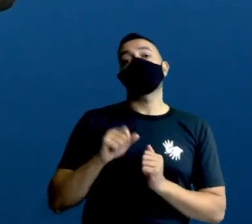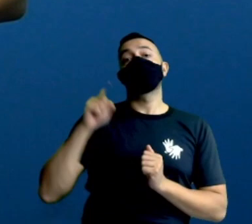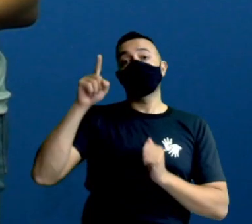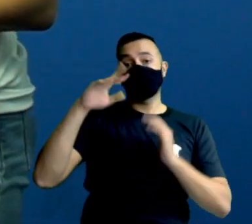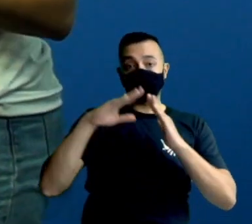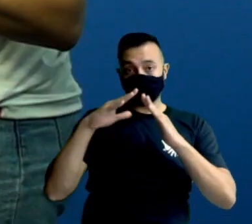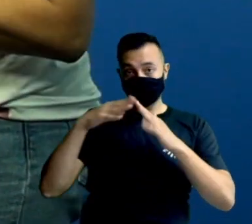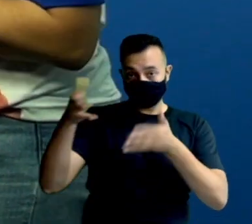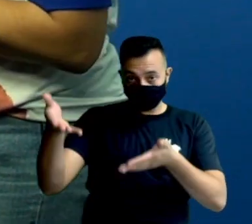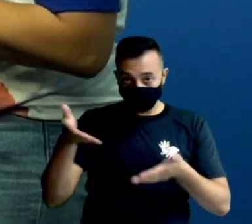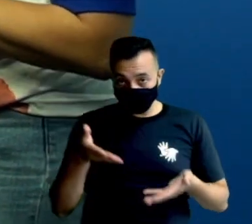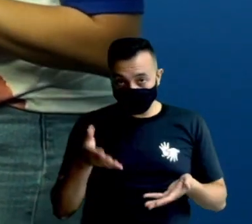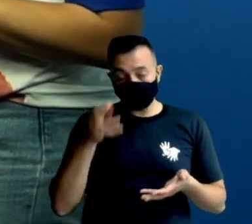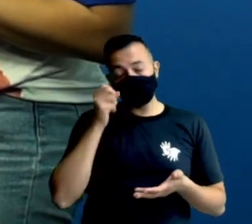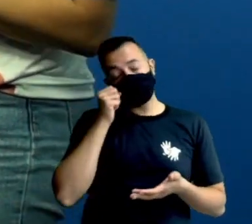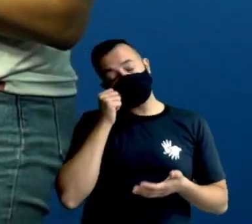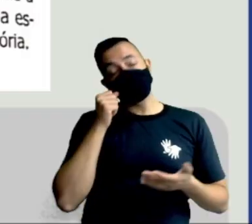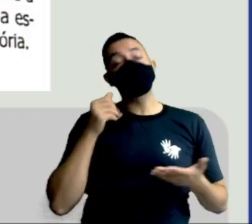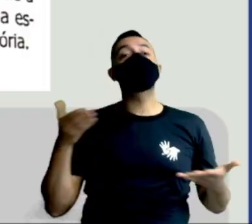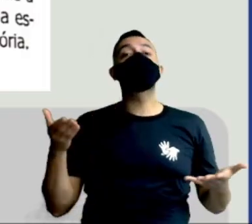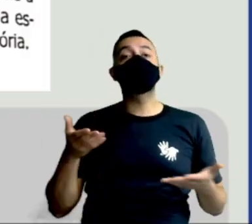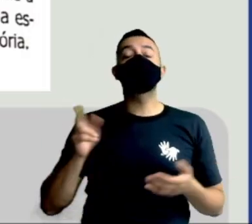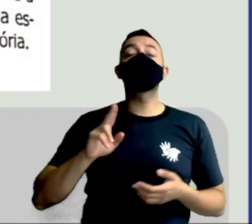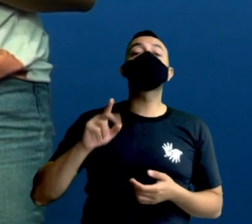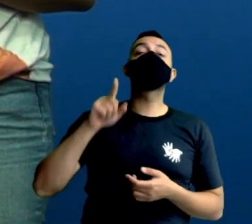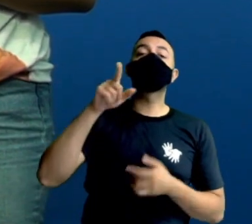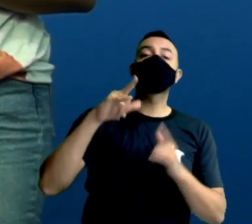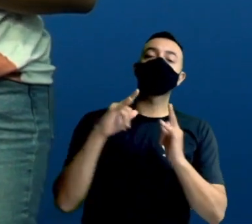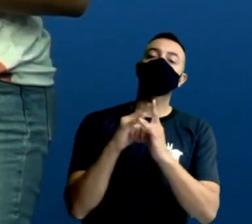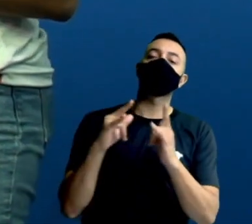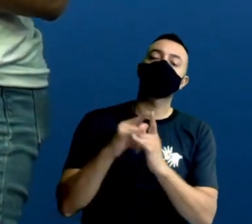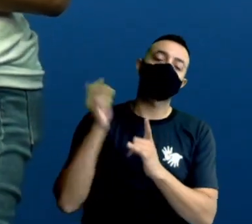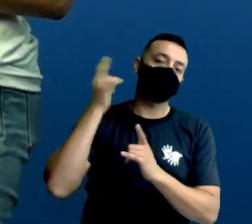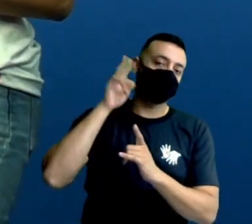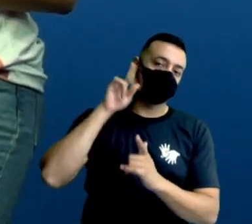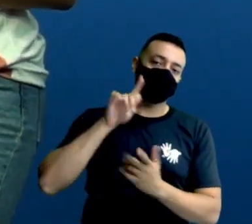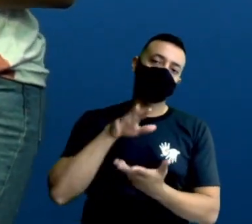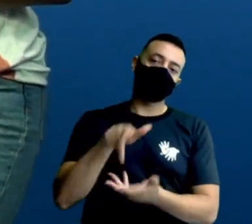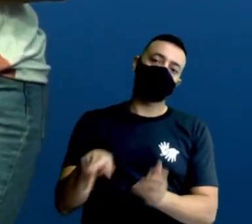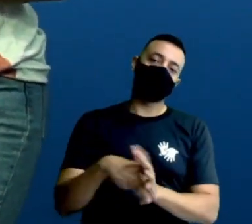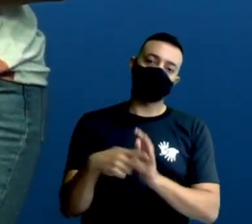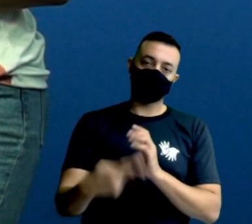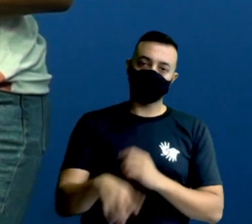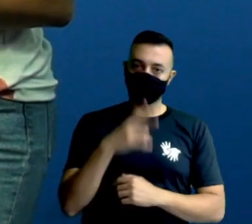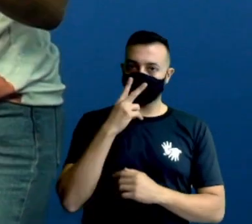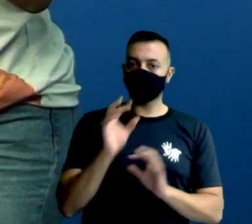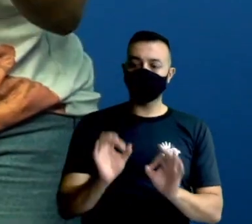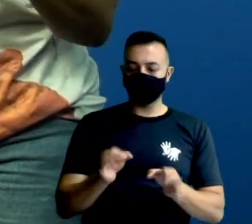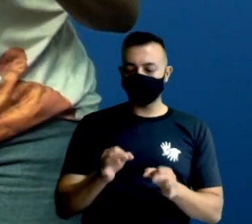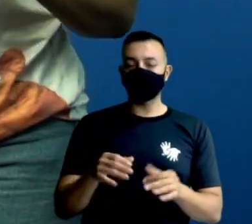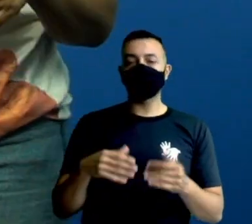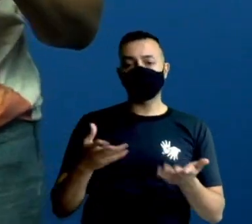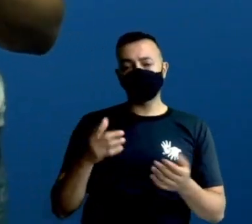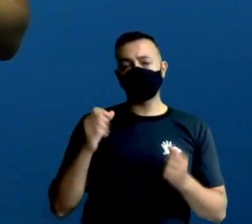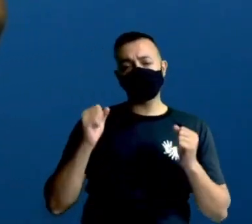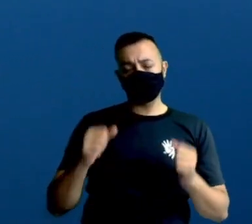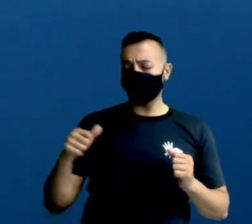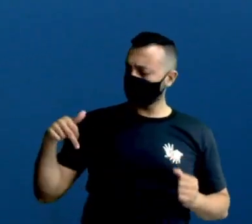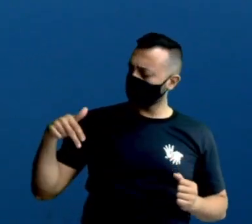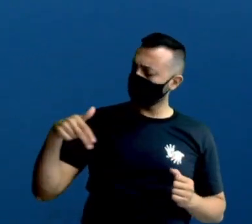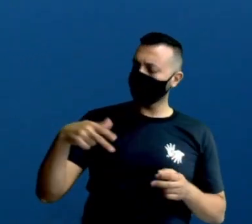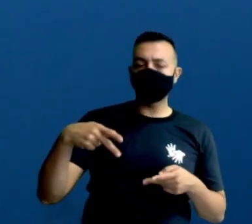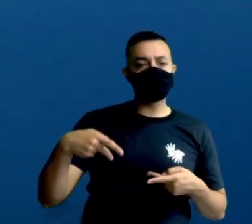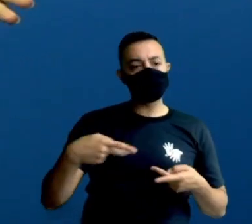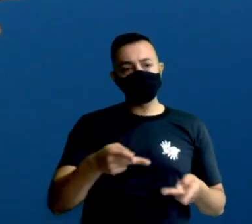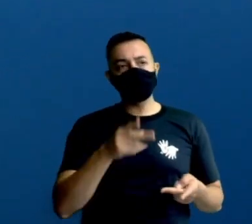hospedou o imperador é hoje o Instituto Histórico e Geográfico daqui da cidade de Vitória, tá certo? Então, dá uma passada lá,